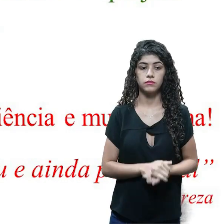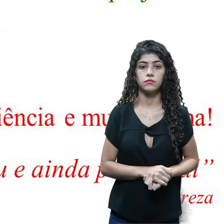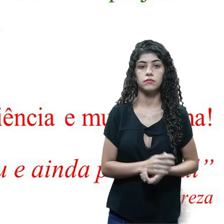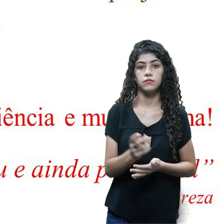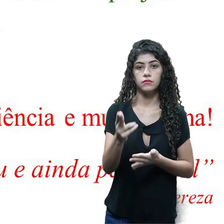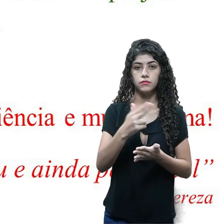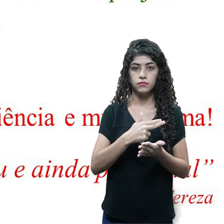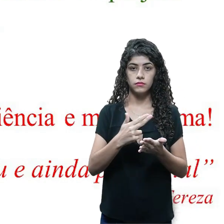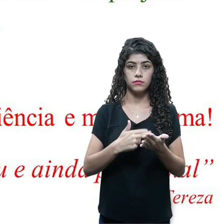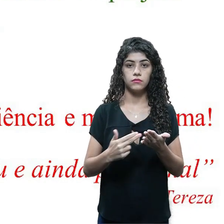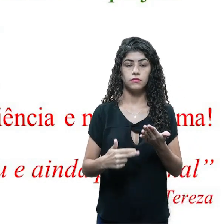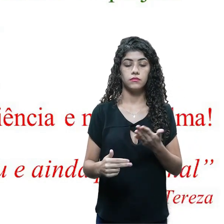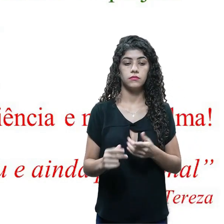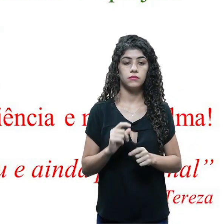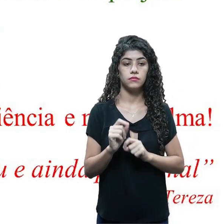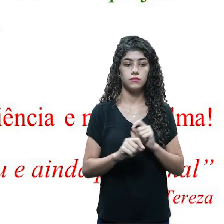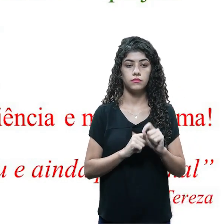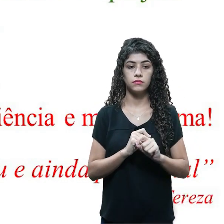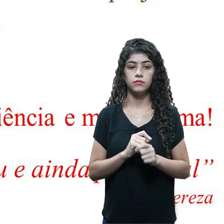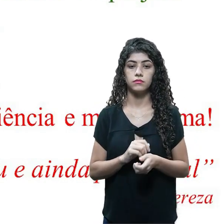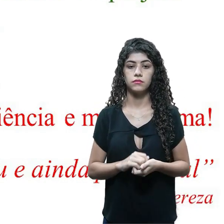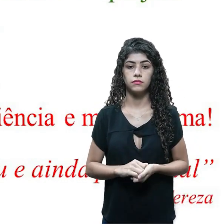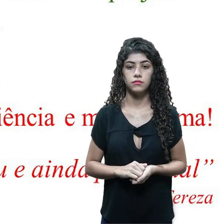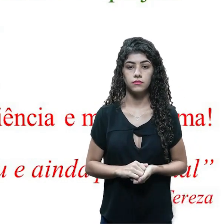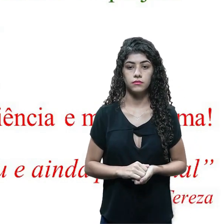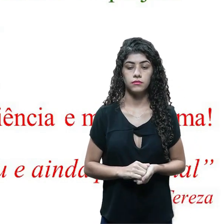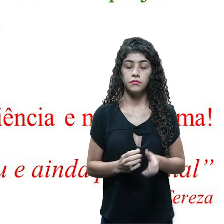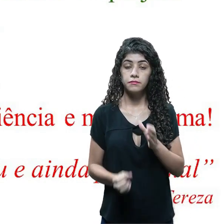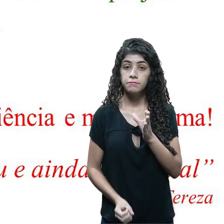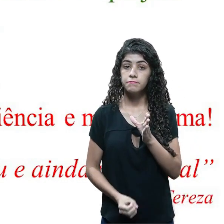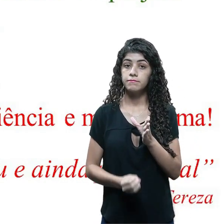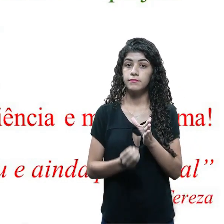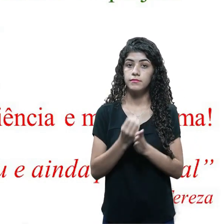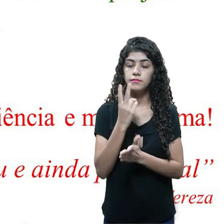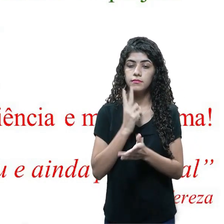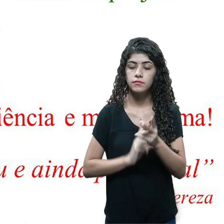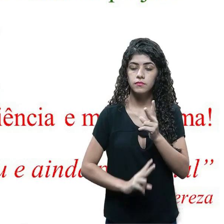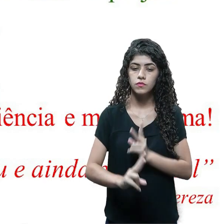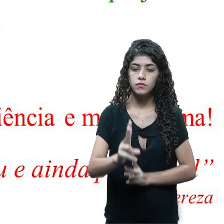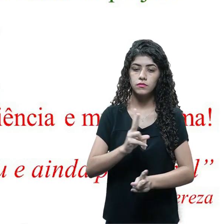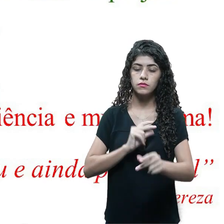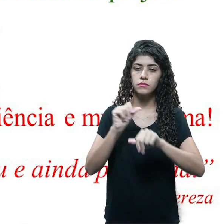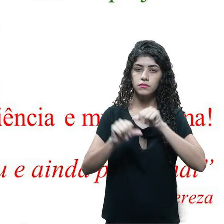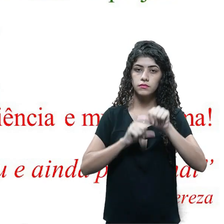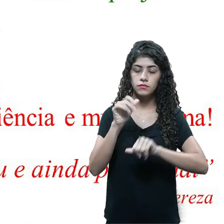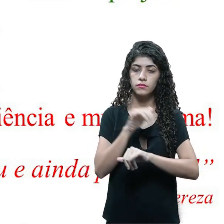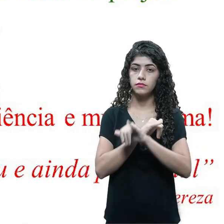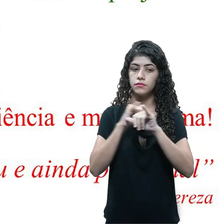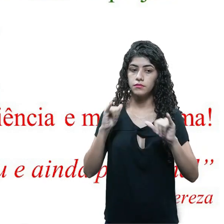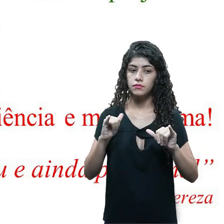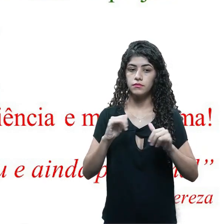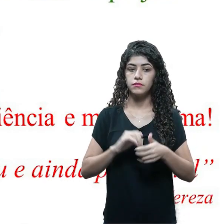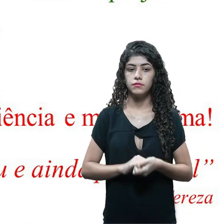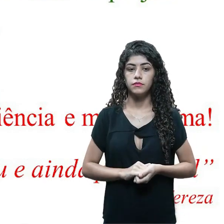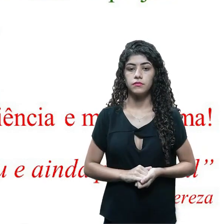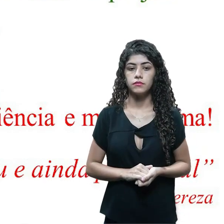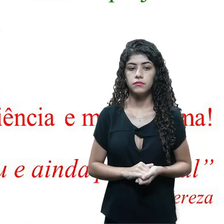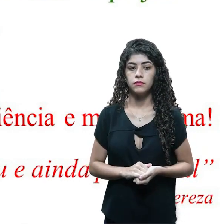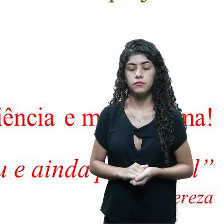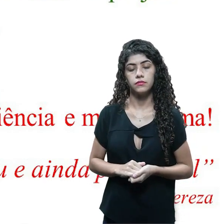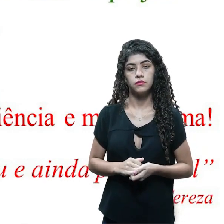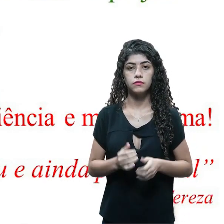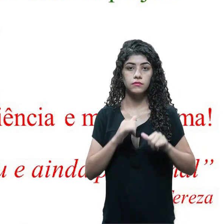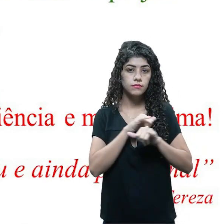Sugestões. Preencha os formulários periodicamente. Crie uma regularidade na atualização das